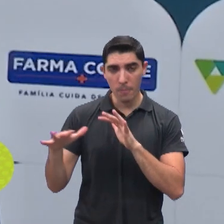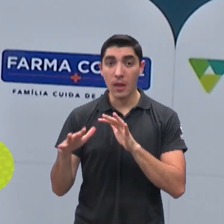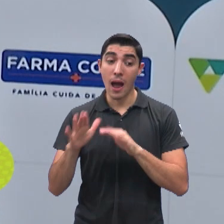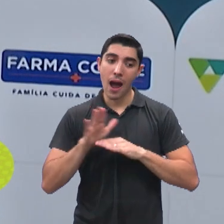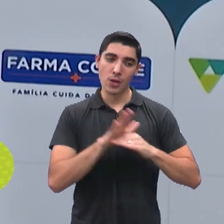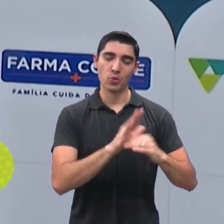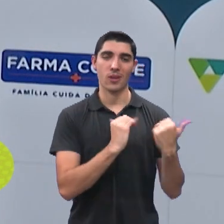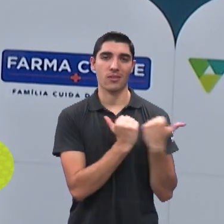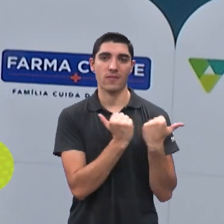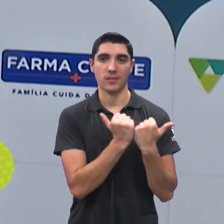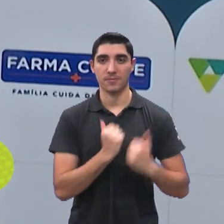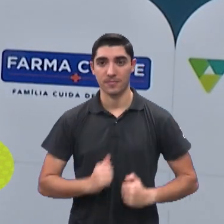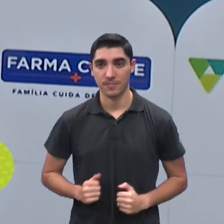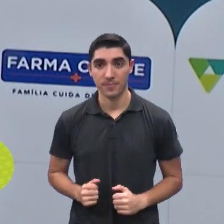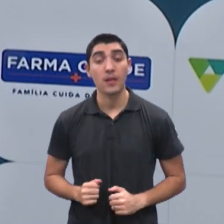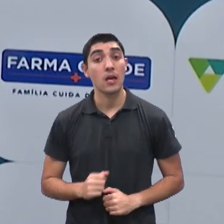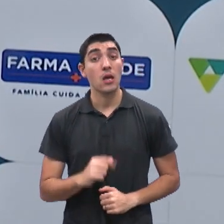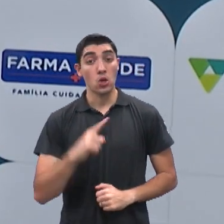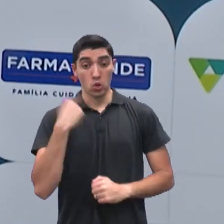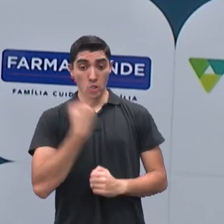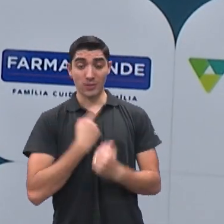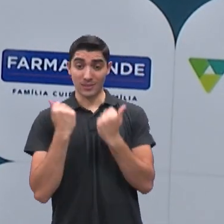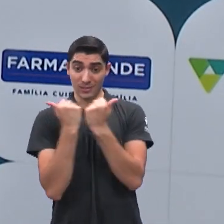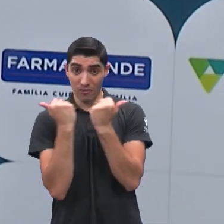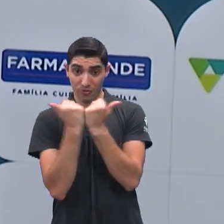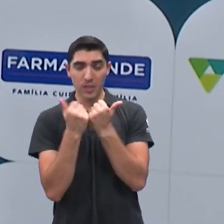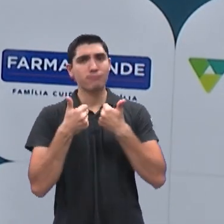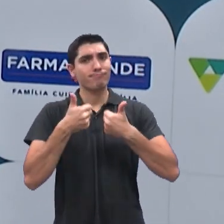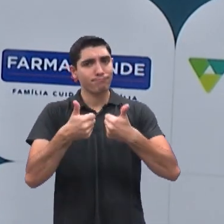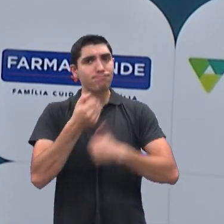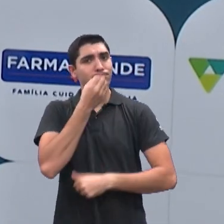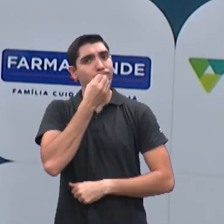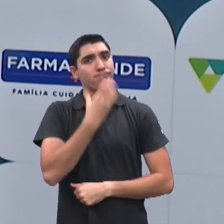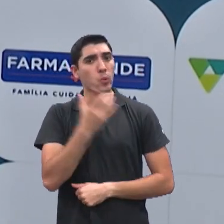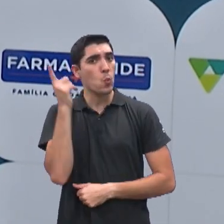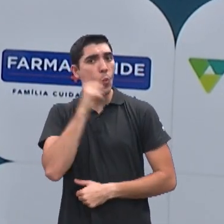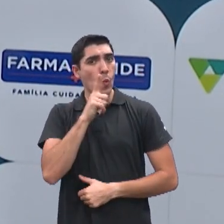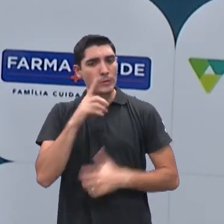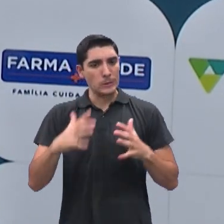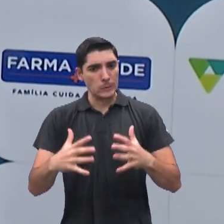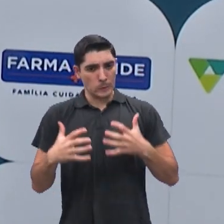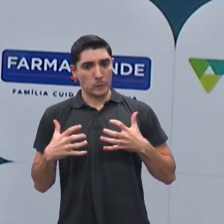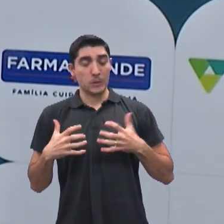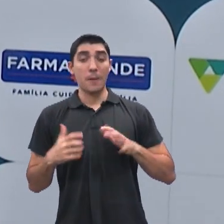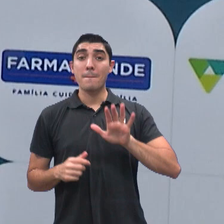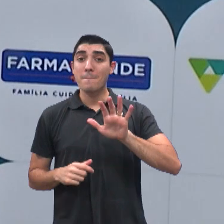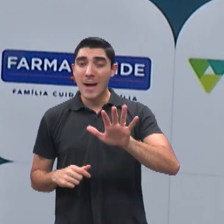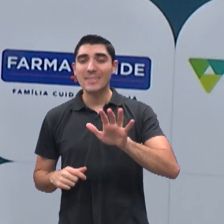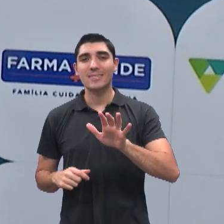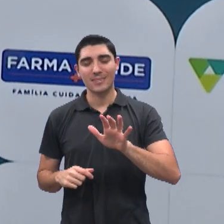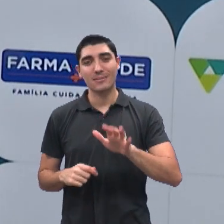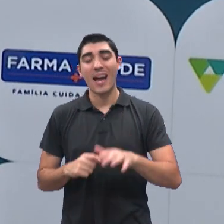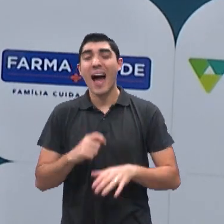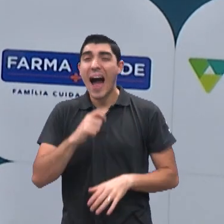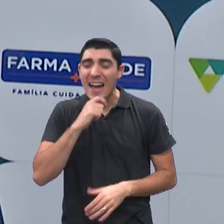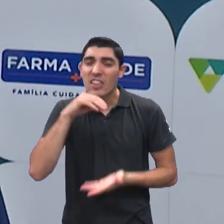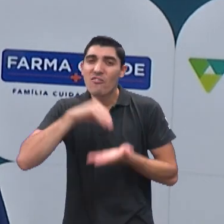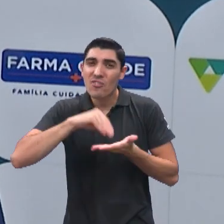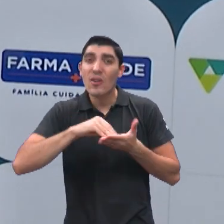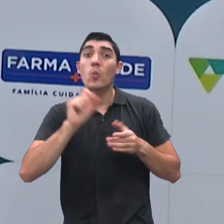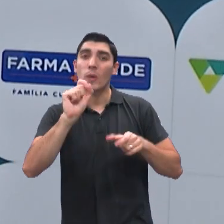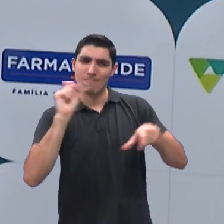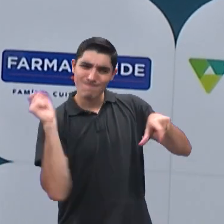E a gente está muito bem na defesa, acho que a gente está segurando bem ali. Eu acho que a gente tem que finalizar melhor para os gols sair